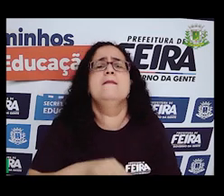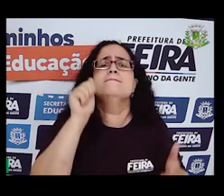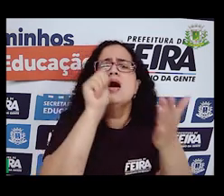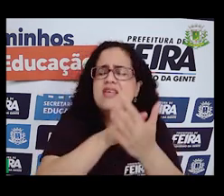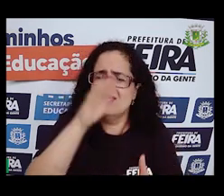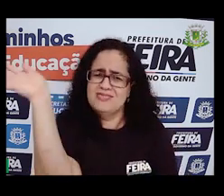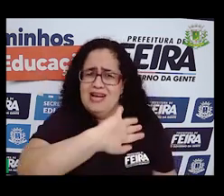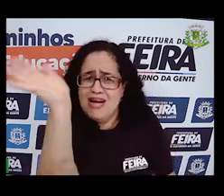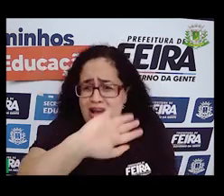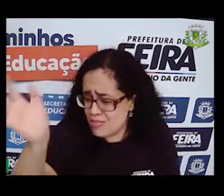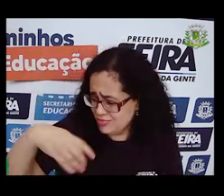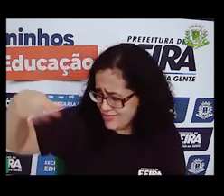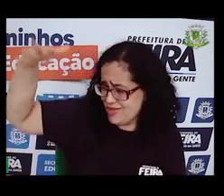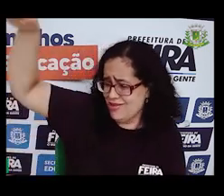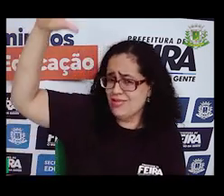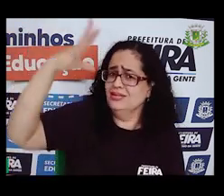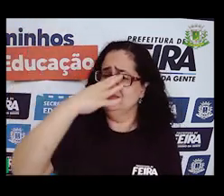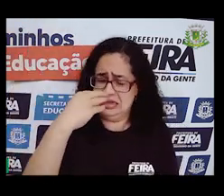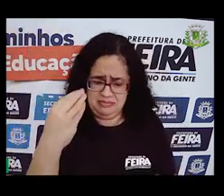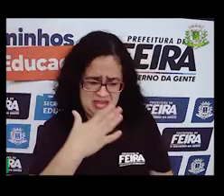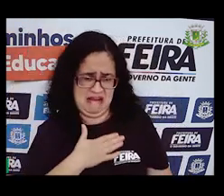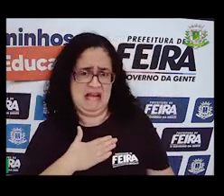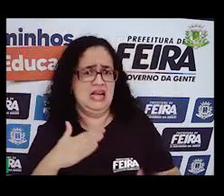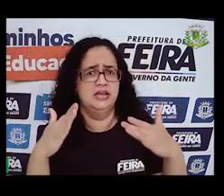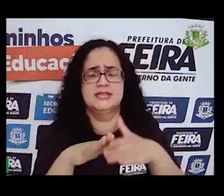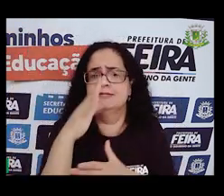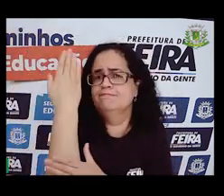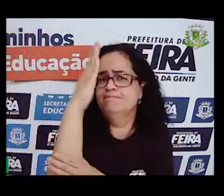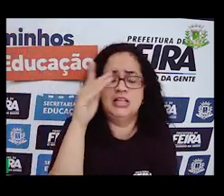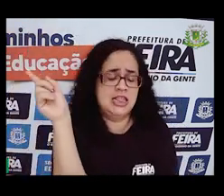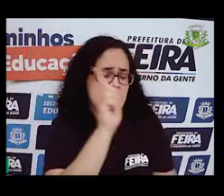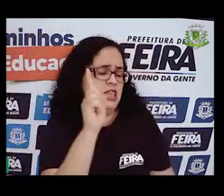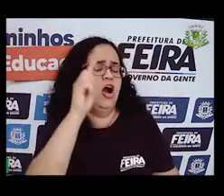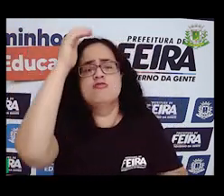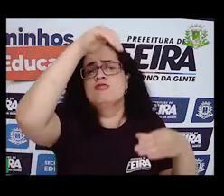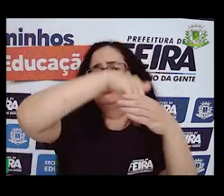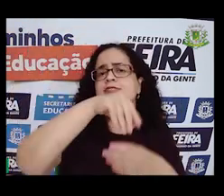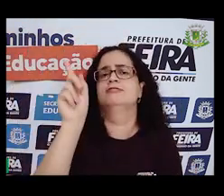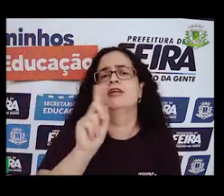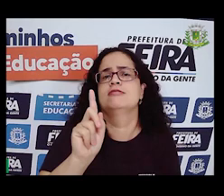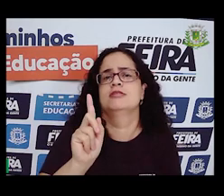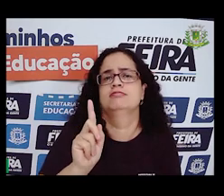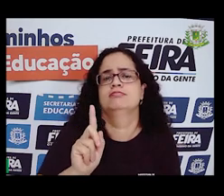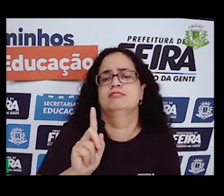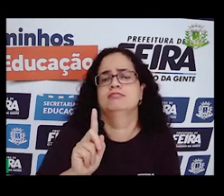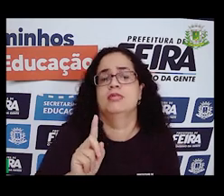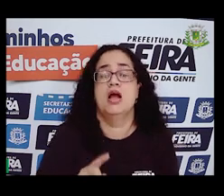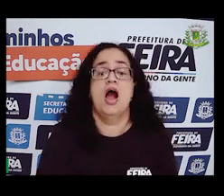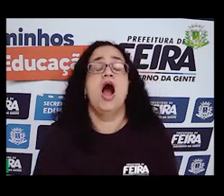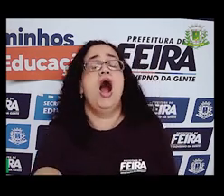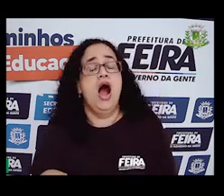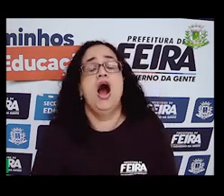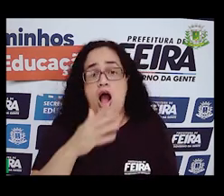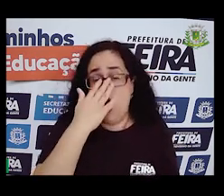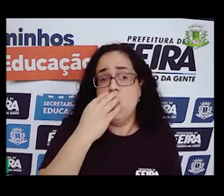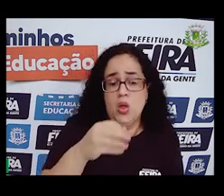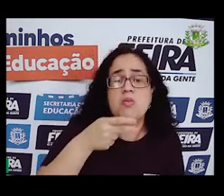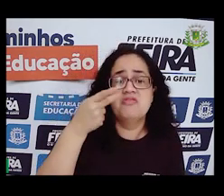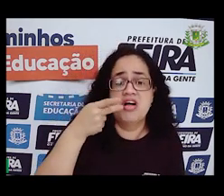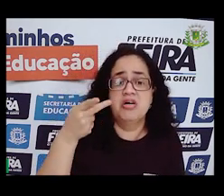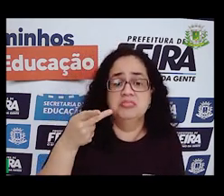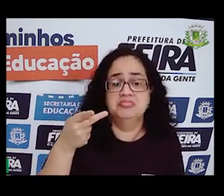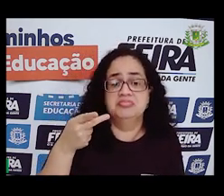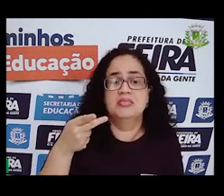"Vá embora, seu lobo! Na minha casa de madeira você não vai conseguir entrar." O lobo insistiu e